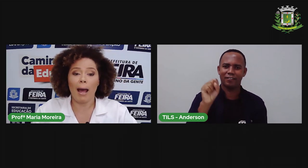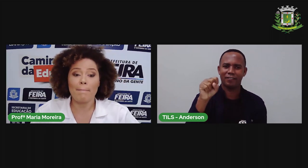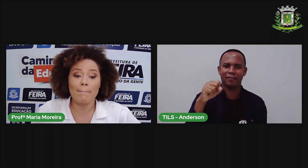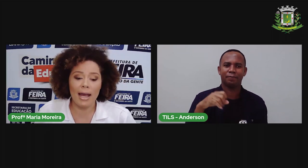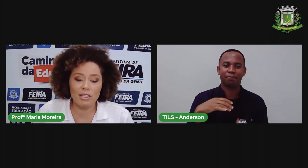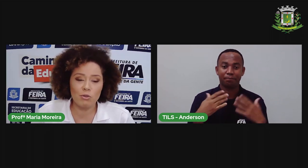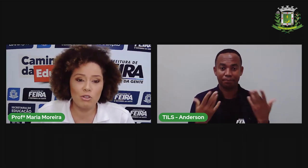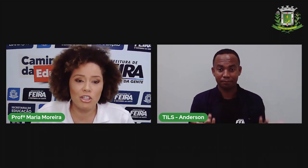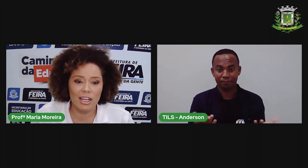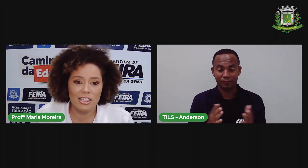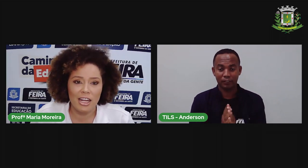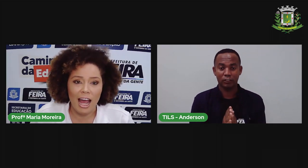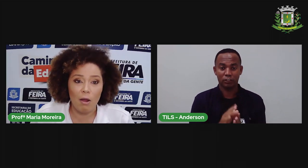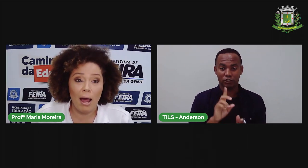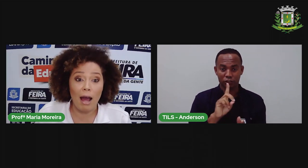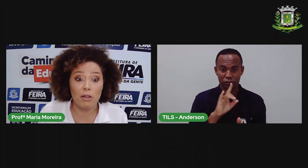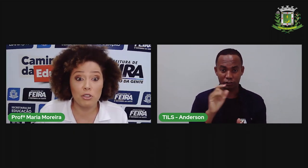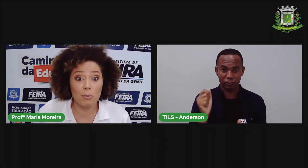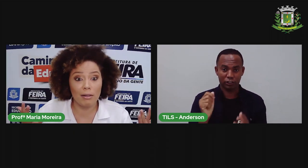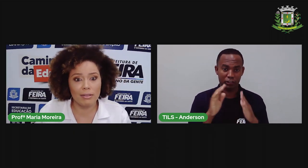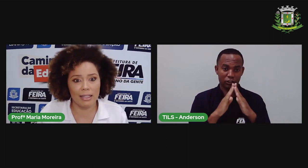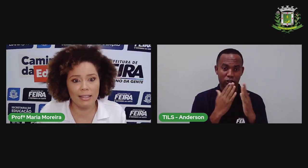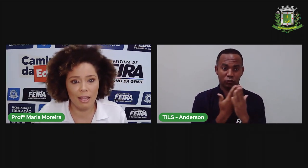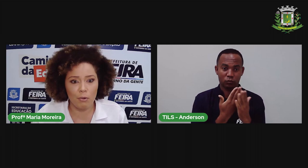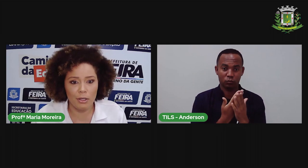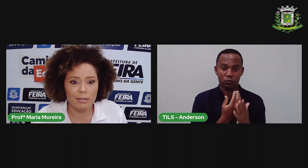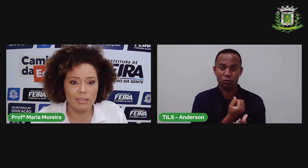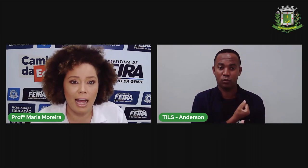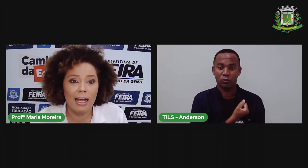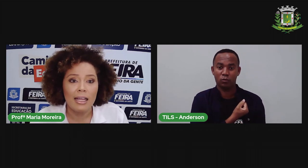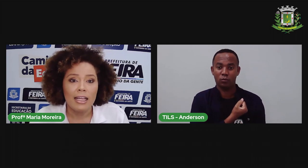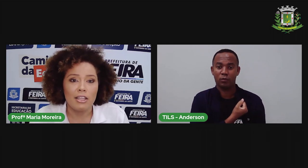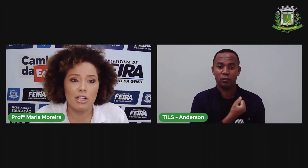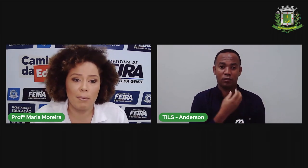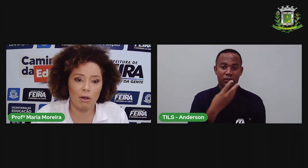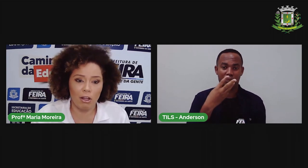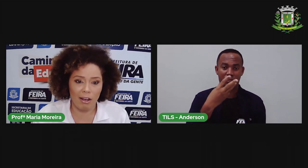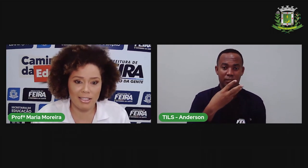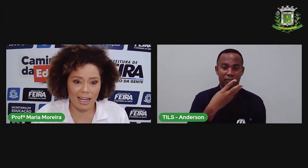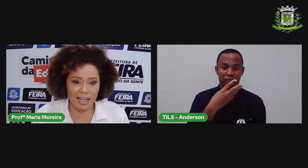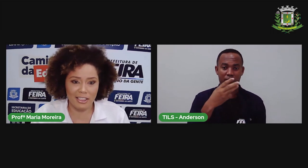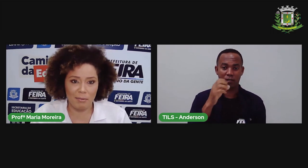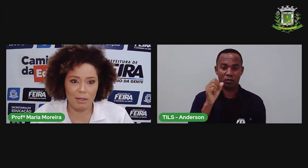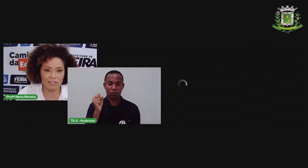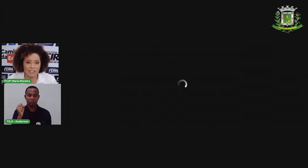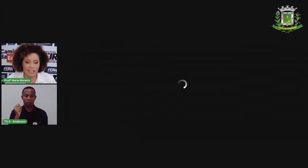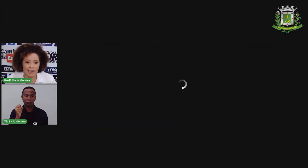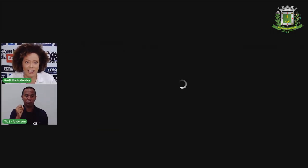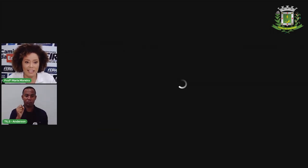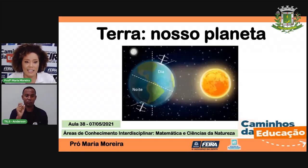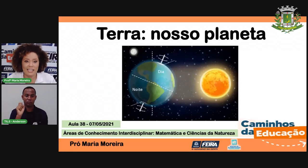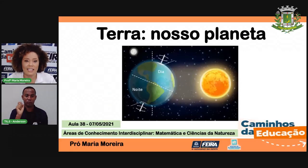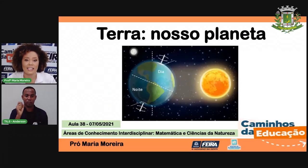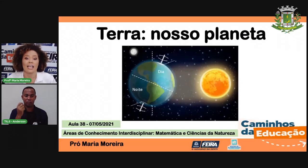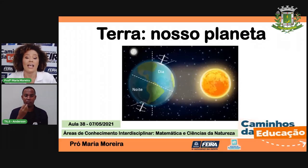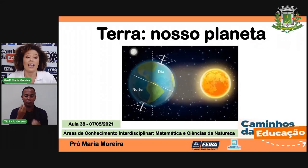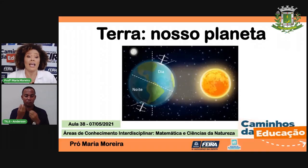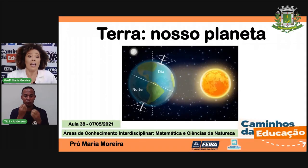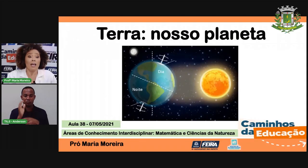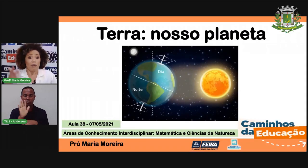Vamos lá! Mais um dia de aula! Aula de número 38, tá? Deixa eu colocar o slide aqui pra vocês!